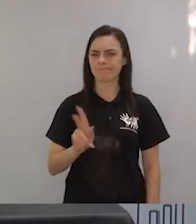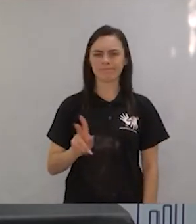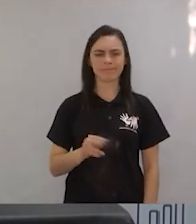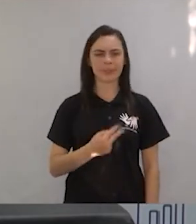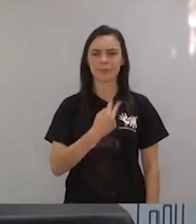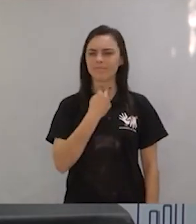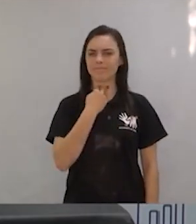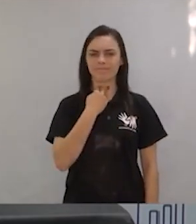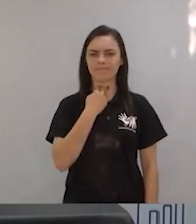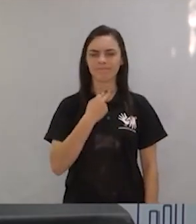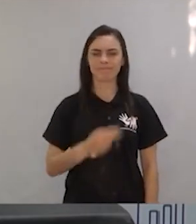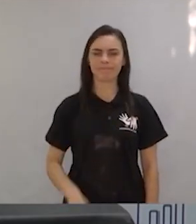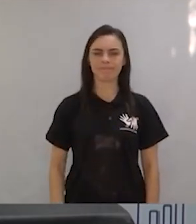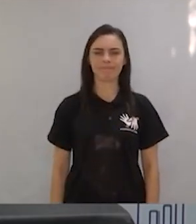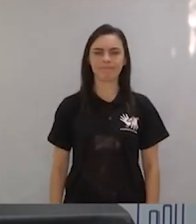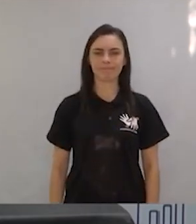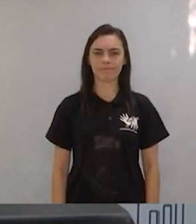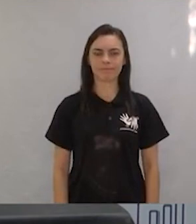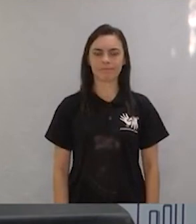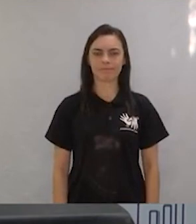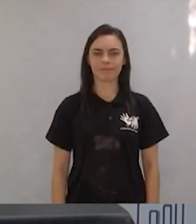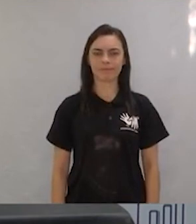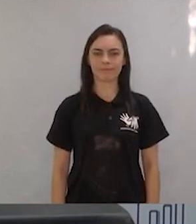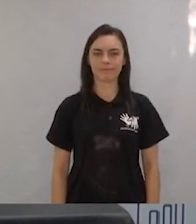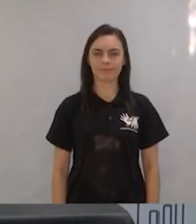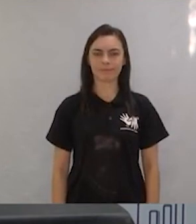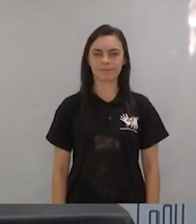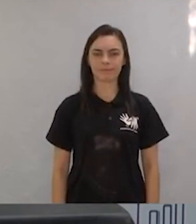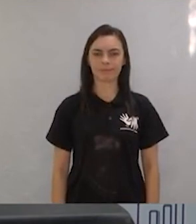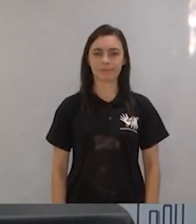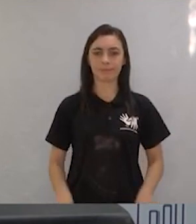Não. Então não dá para entrar na nossa lista de palavras.